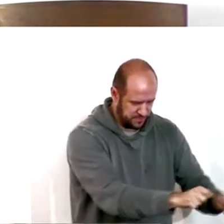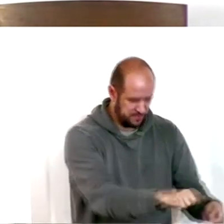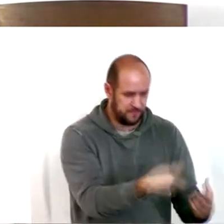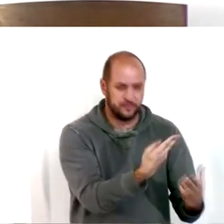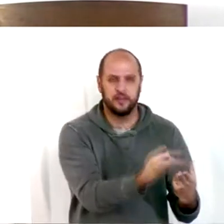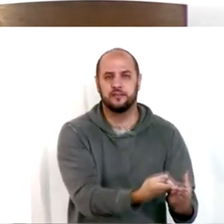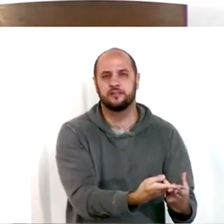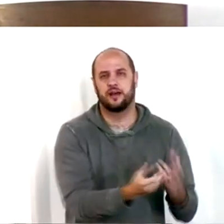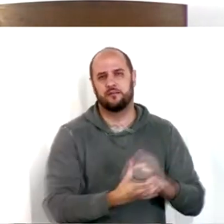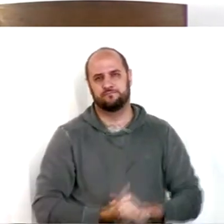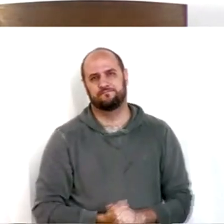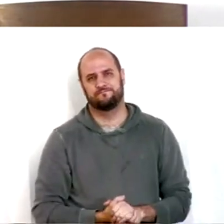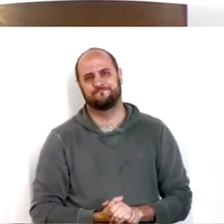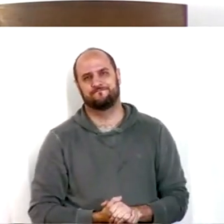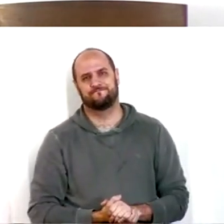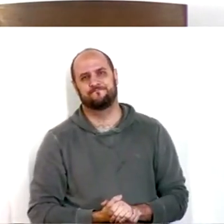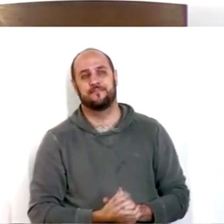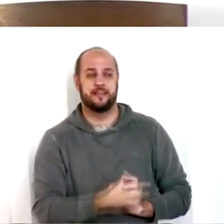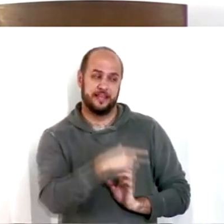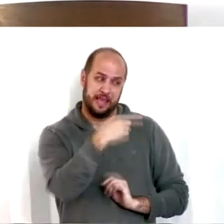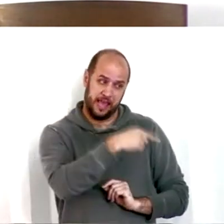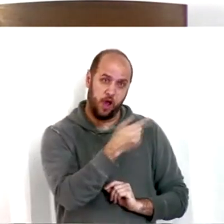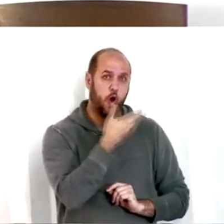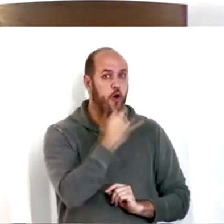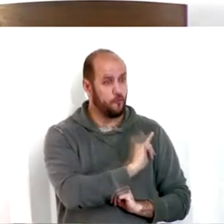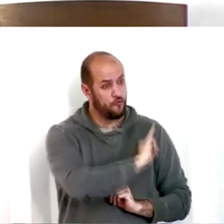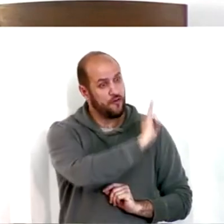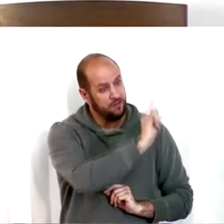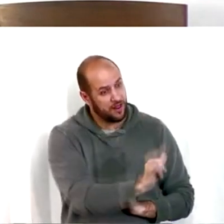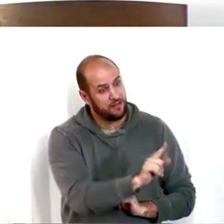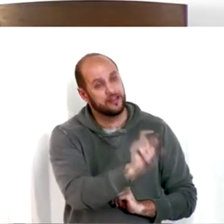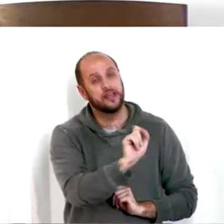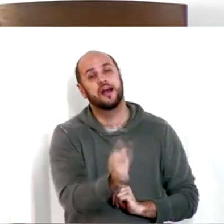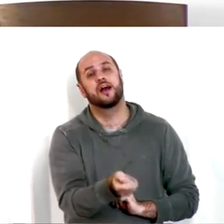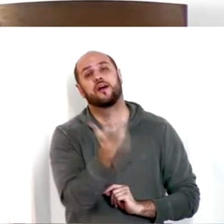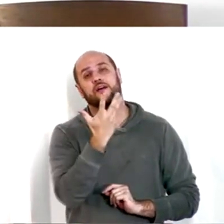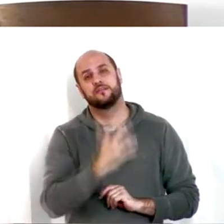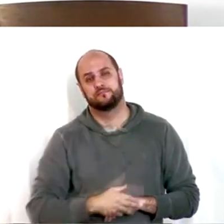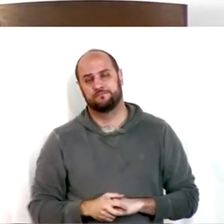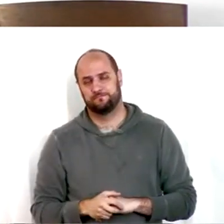deitarás. Ele te dirá o que deve fazer.